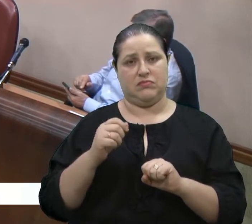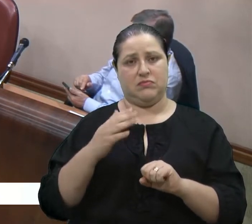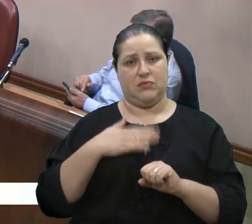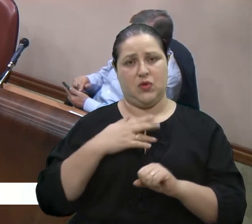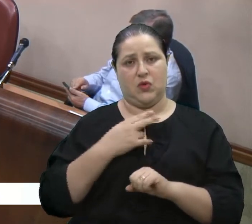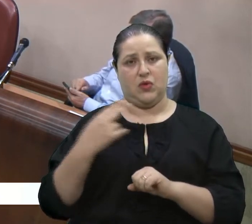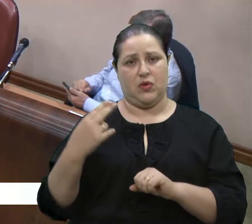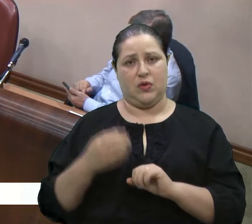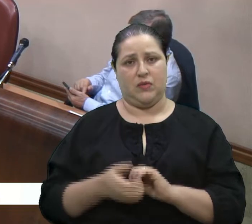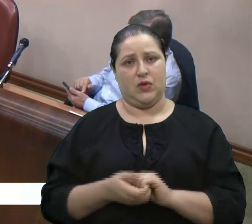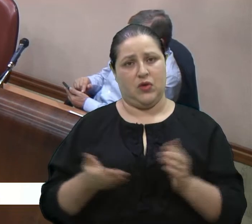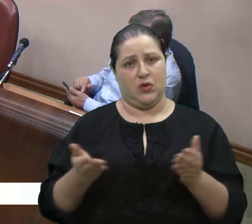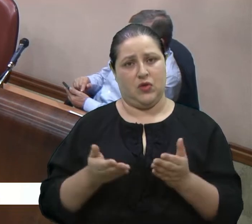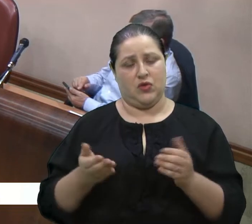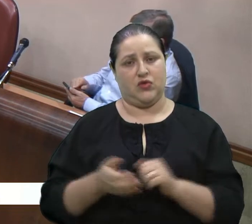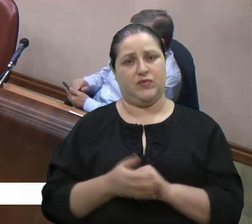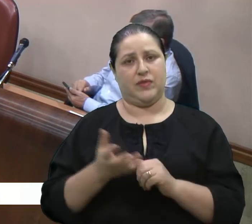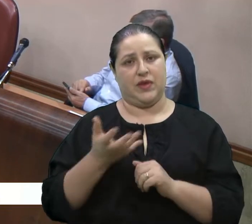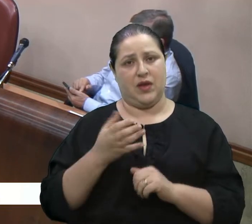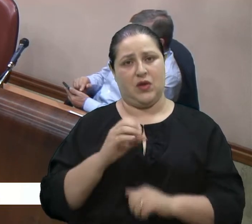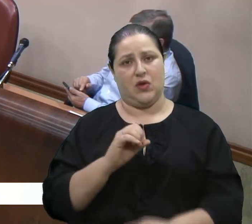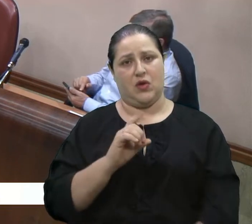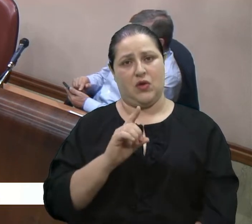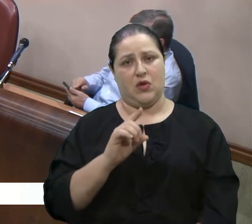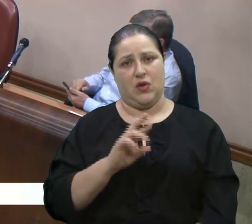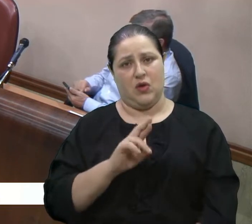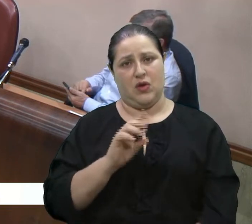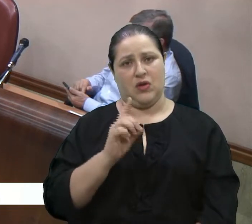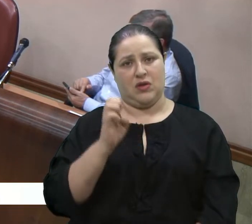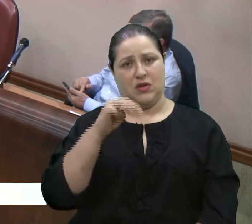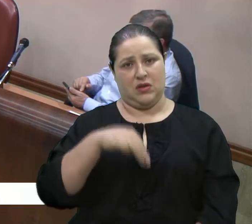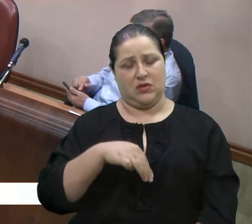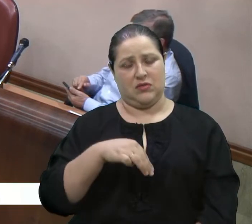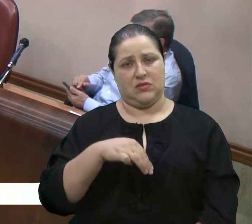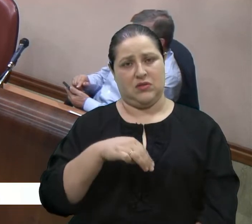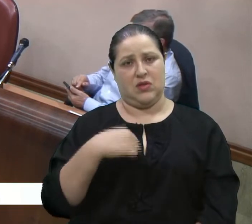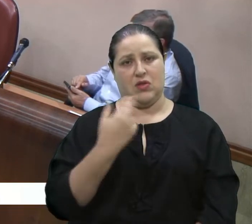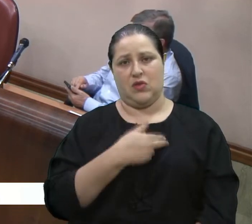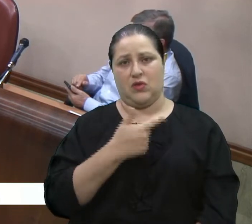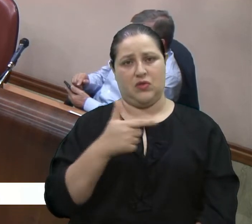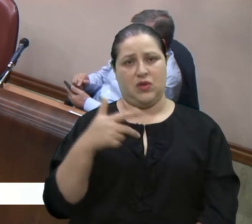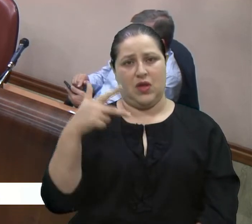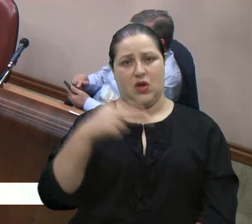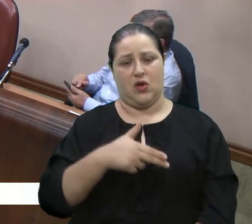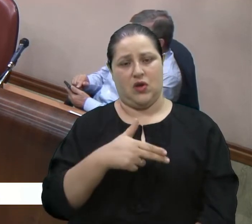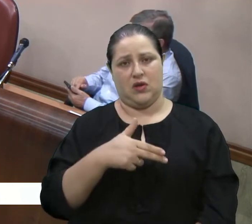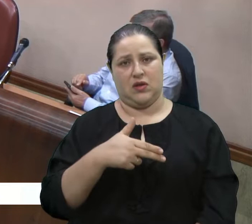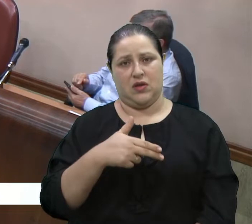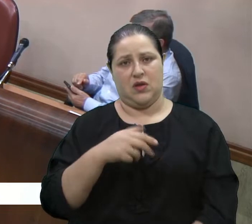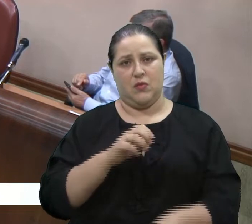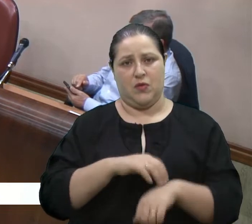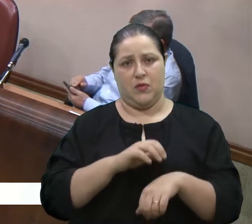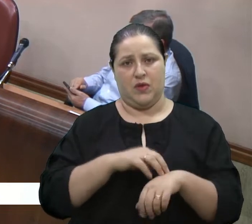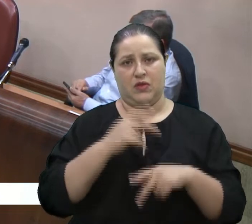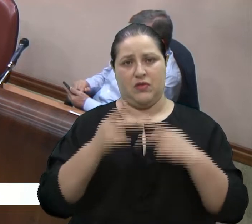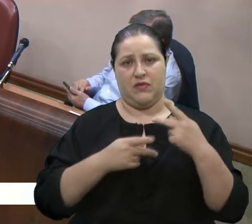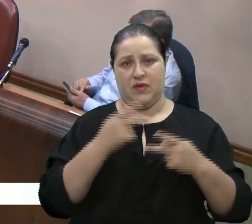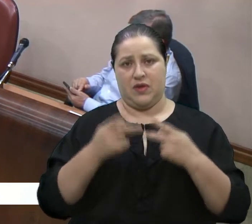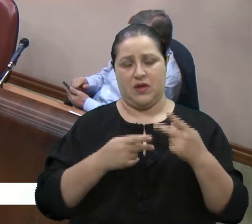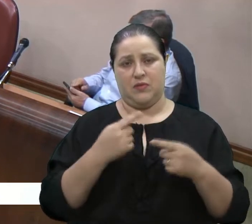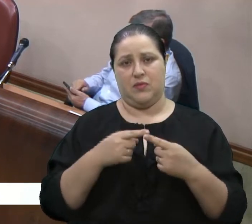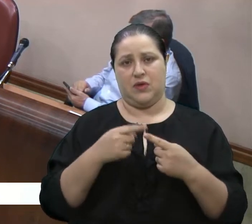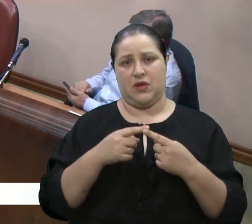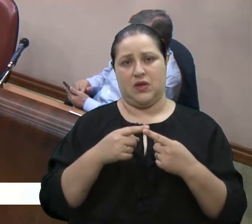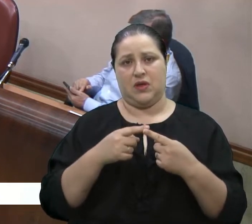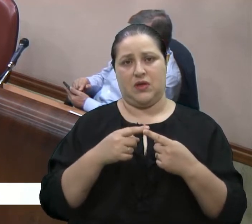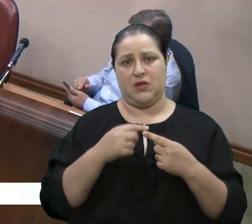então, Ó, eu gostaria de uma questão de ordem, senhora presidente, que nós não fôssemos mais interrompidos quando a gente estiver fazendo um discurso. Não adianta virar